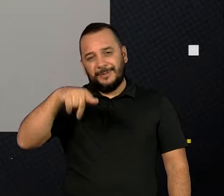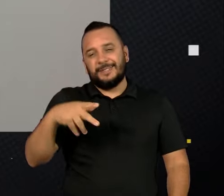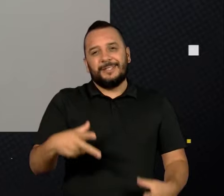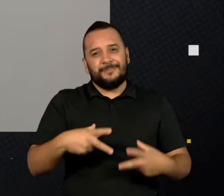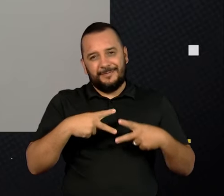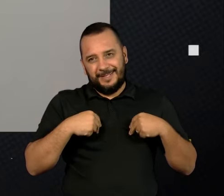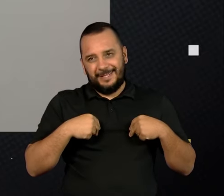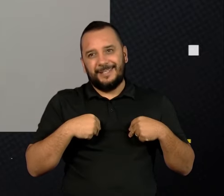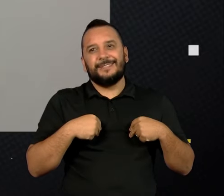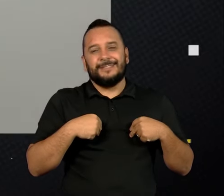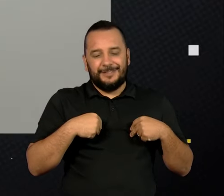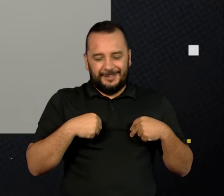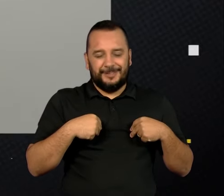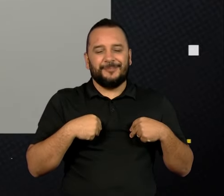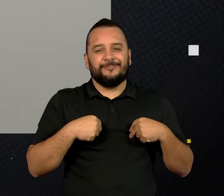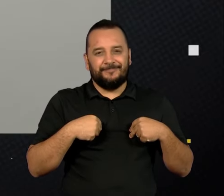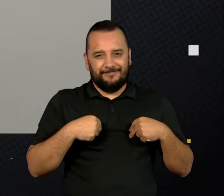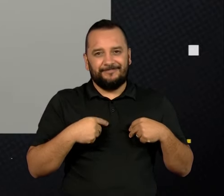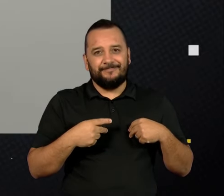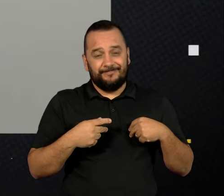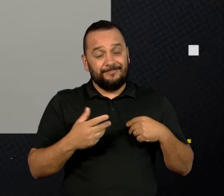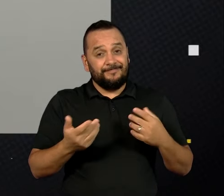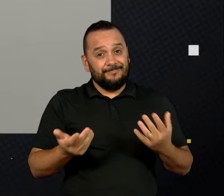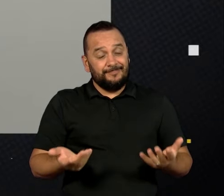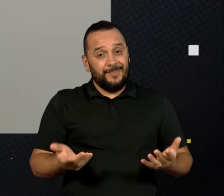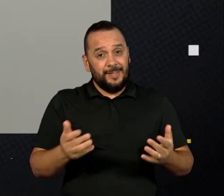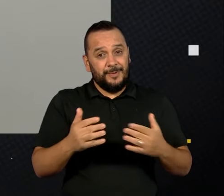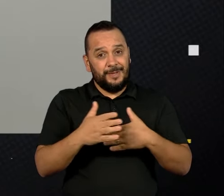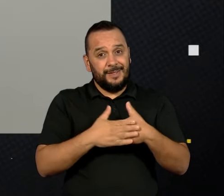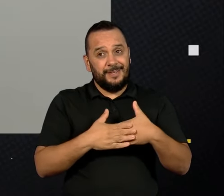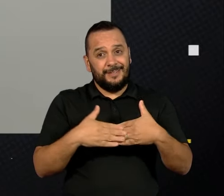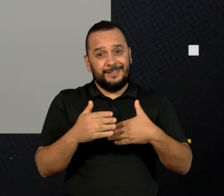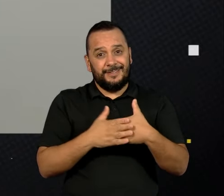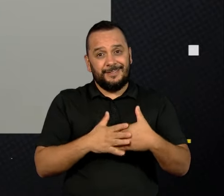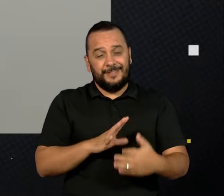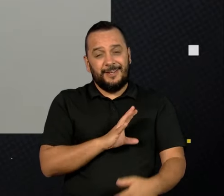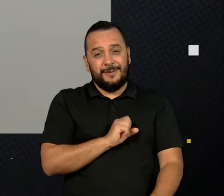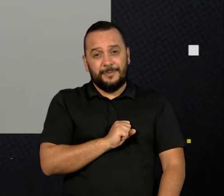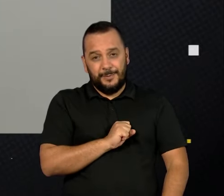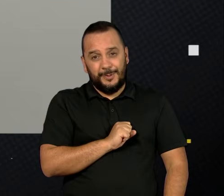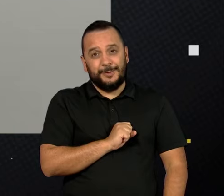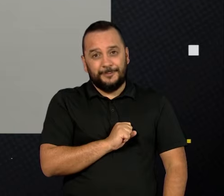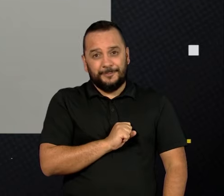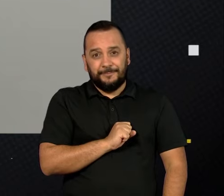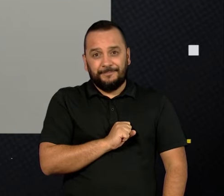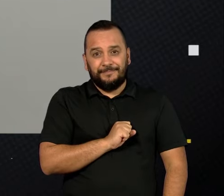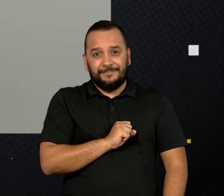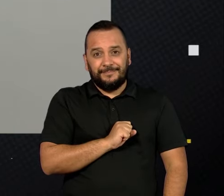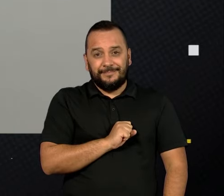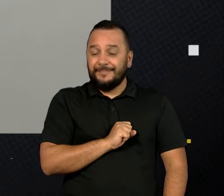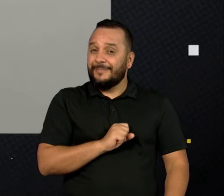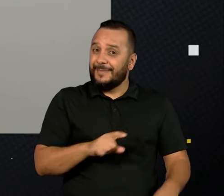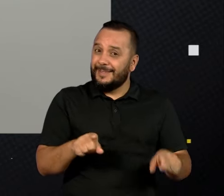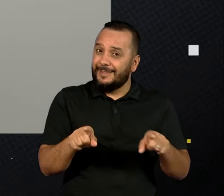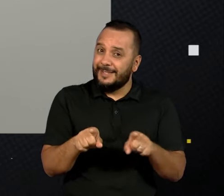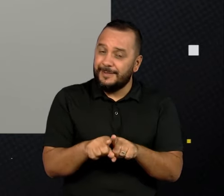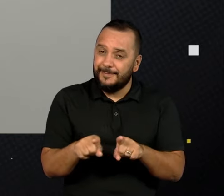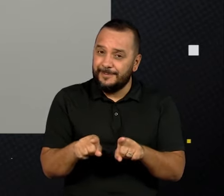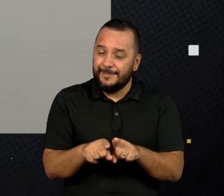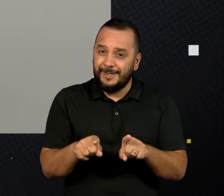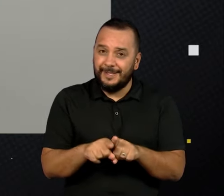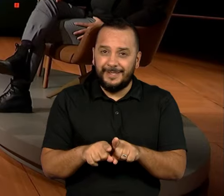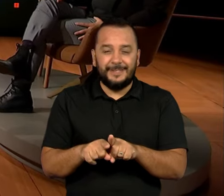merece muito. Então fica aqui todo o meu carinho, meu amor e um grande, grande,